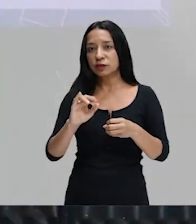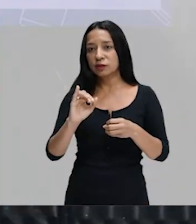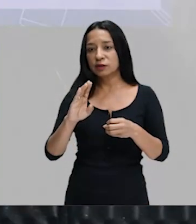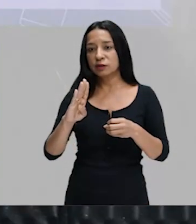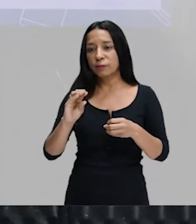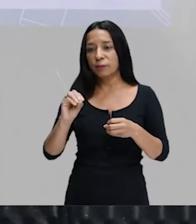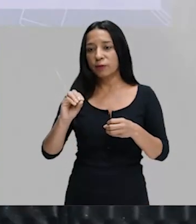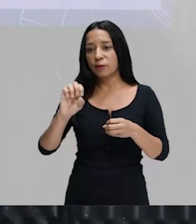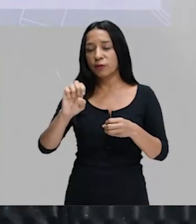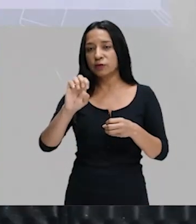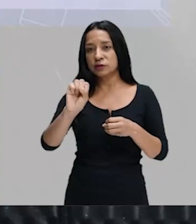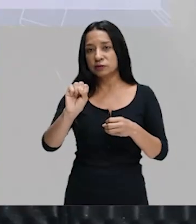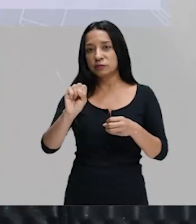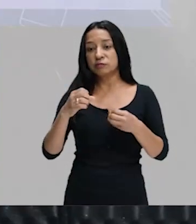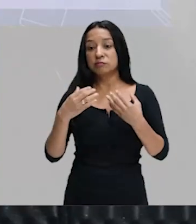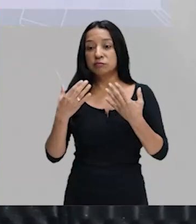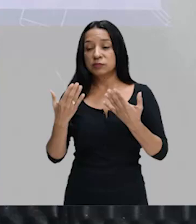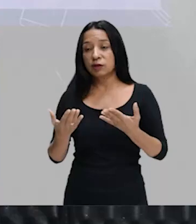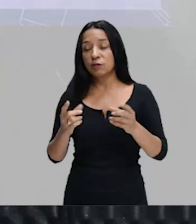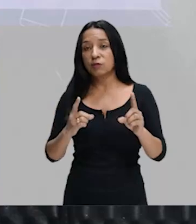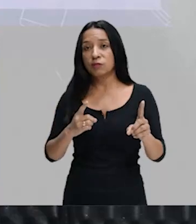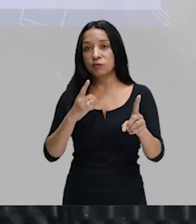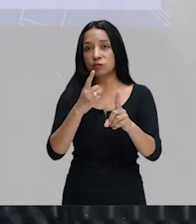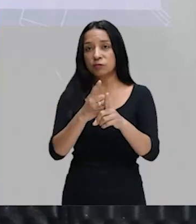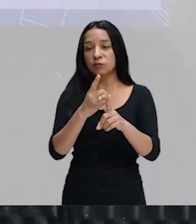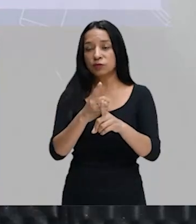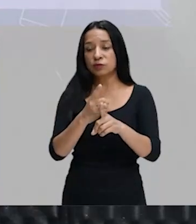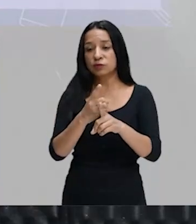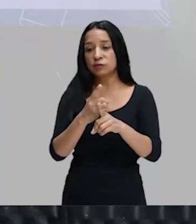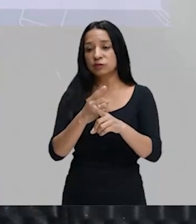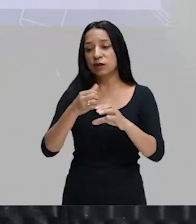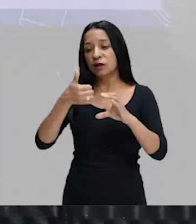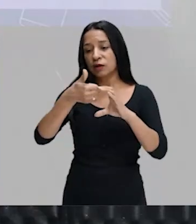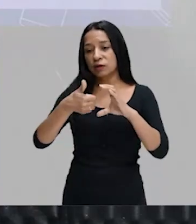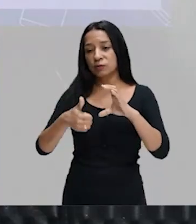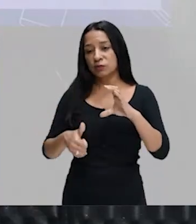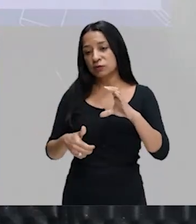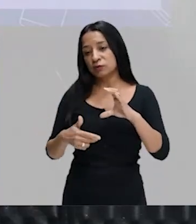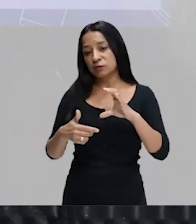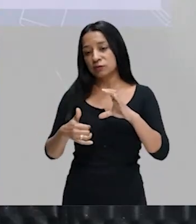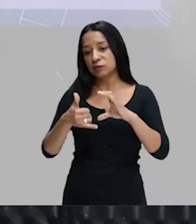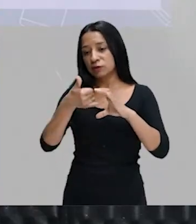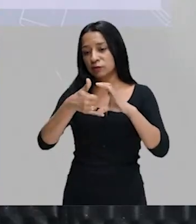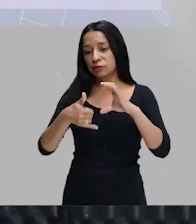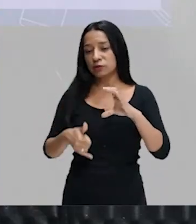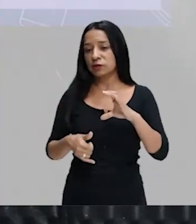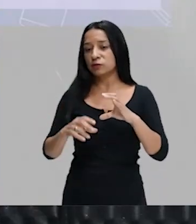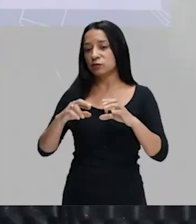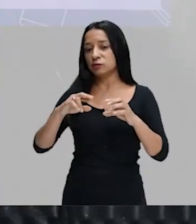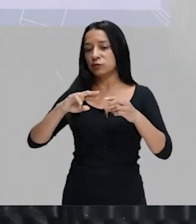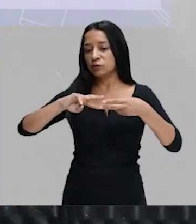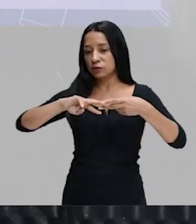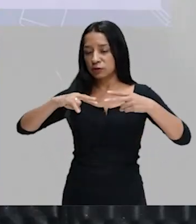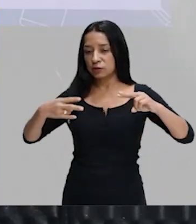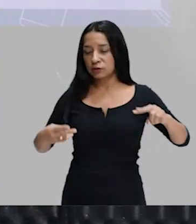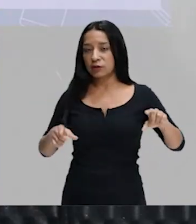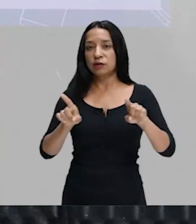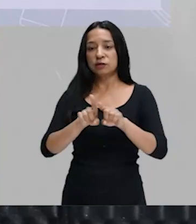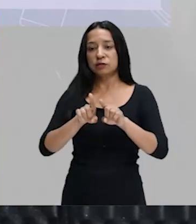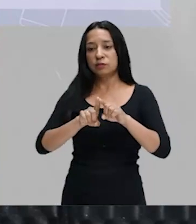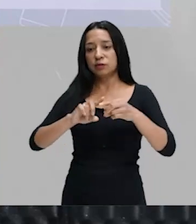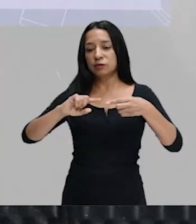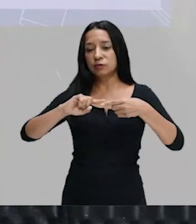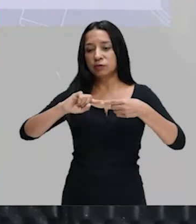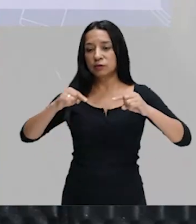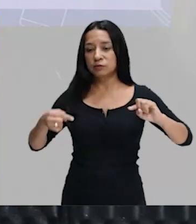ribose. Então, nós encontramos carboidratos, glicídios no DNA e no